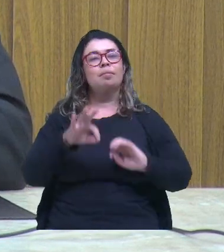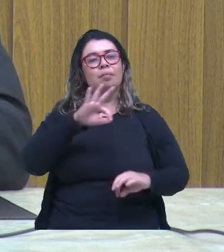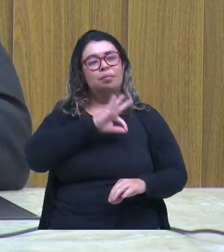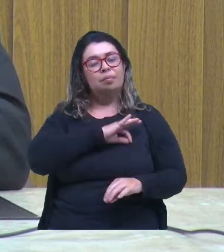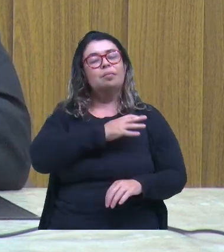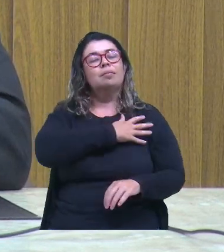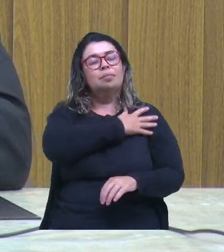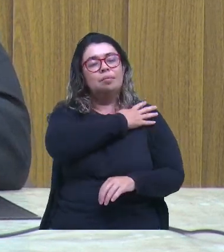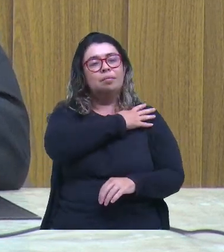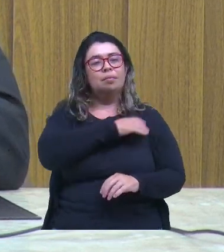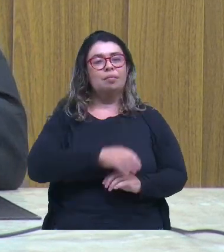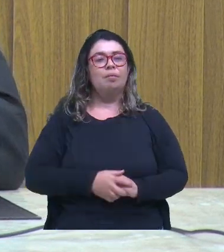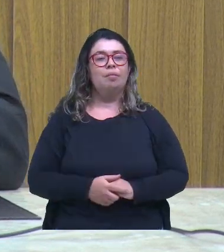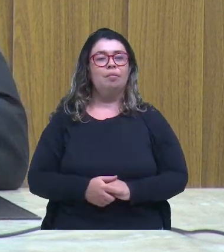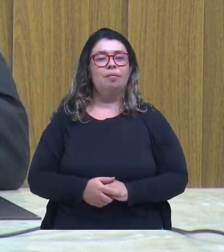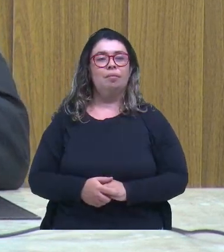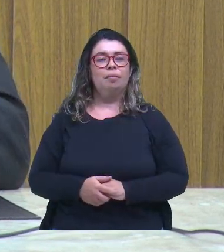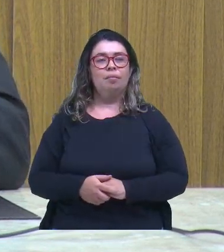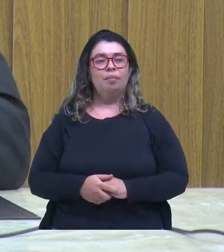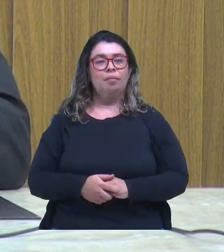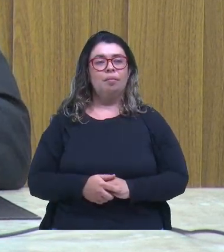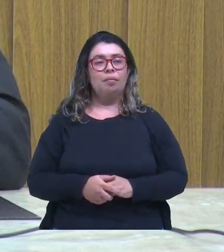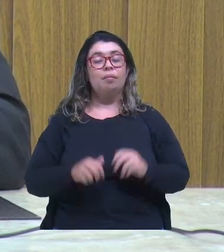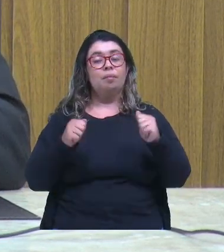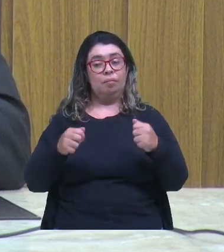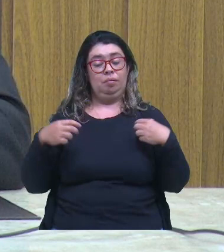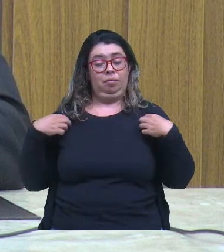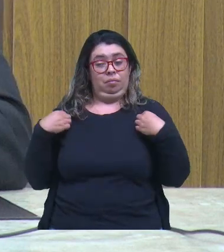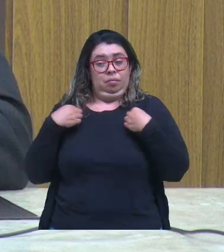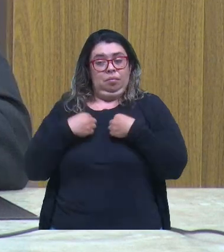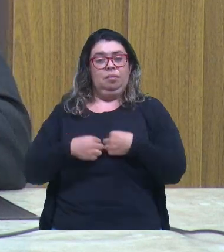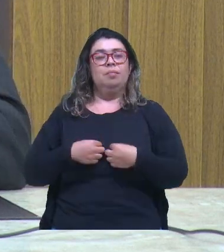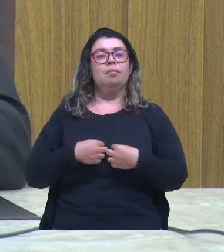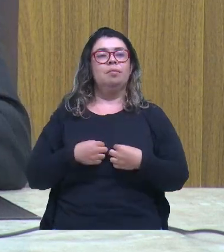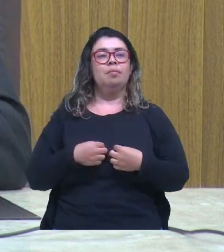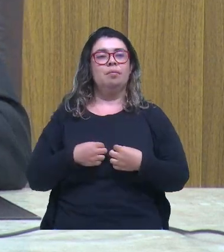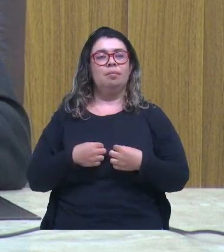militares. O hábito pode ser o terno, o colete